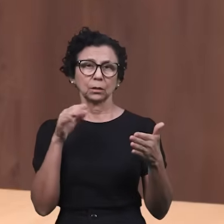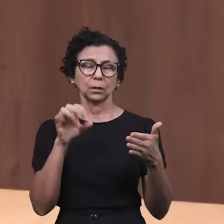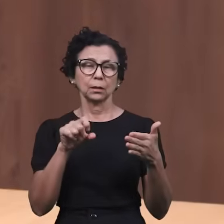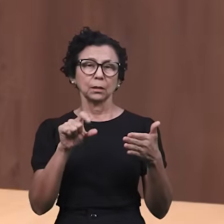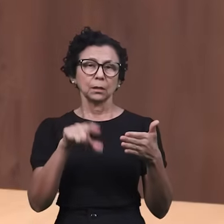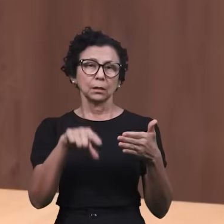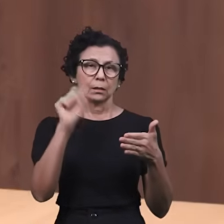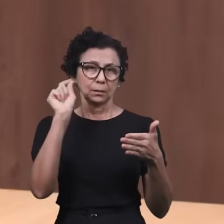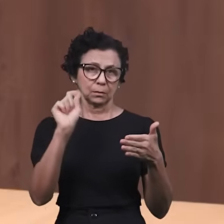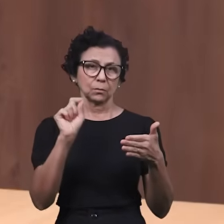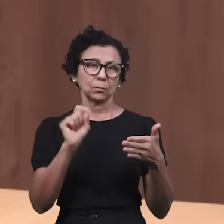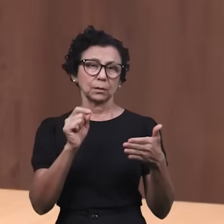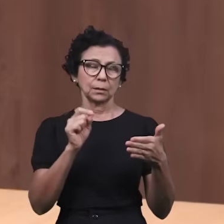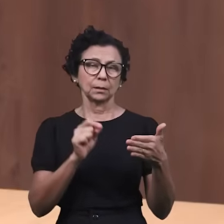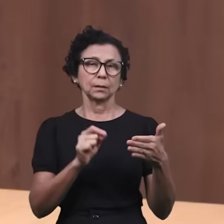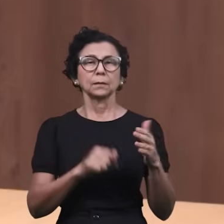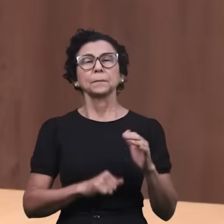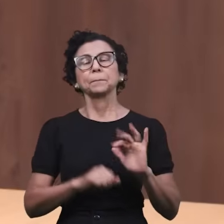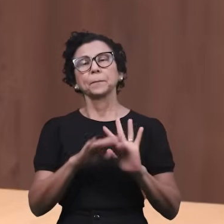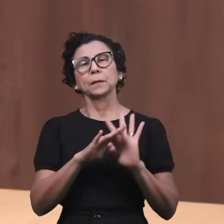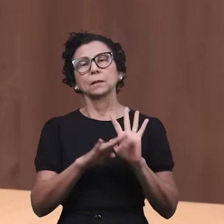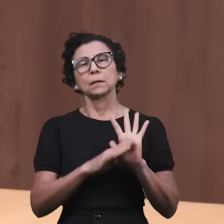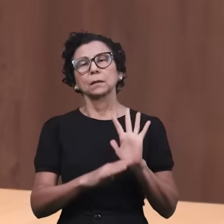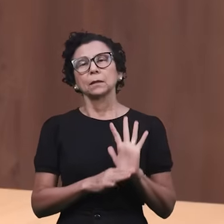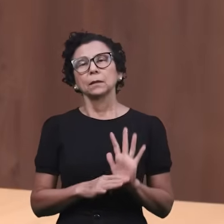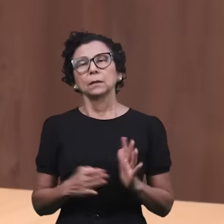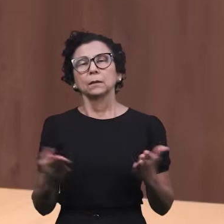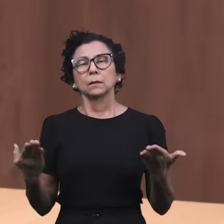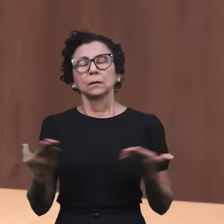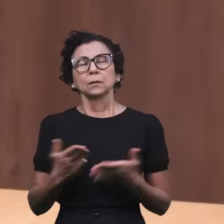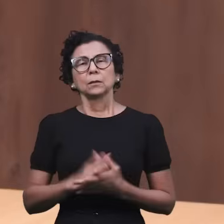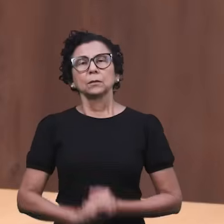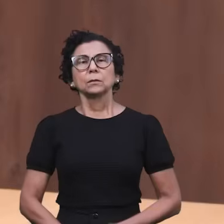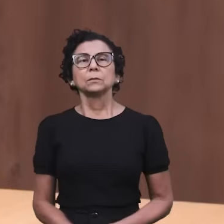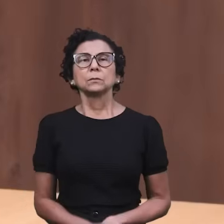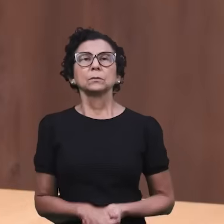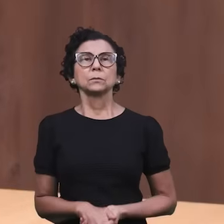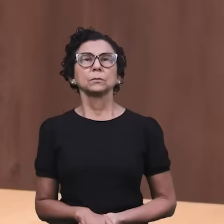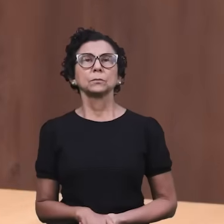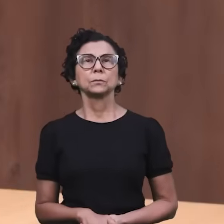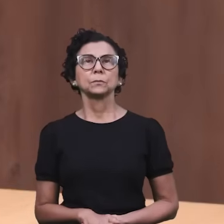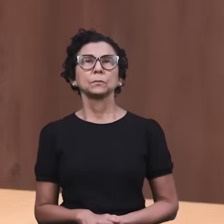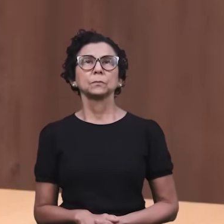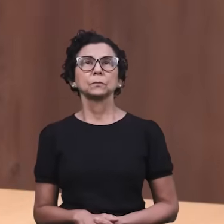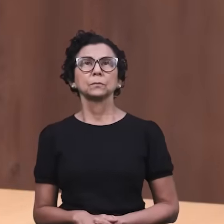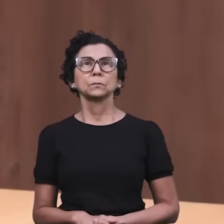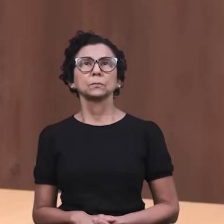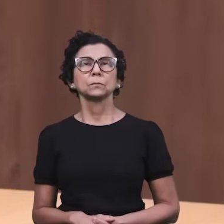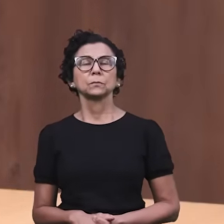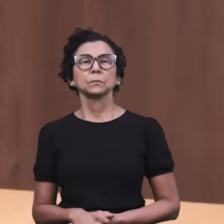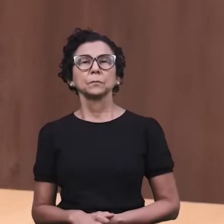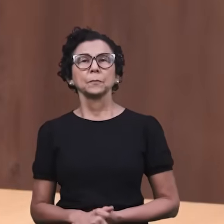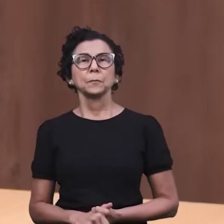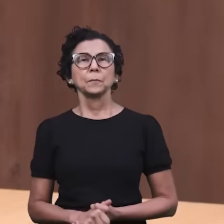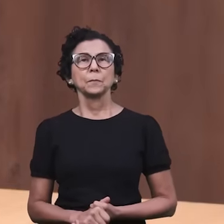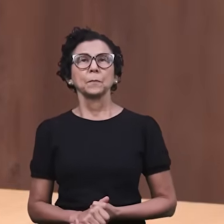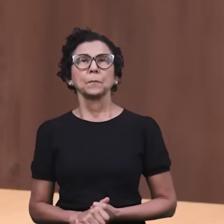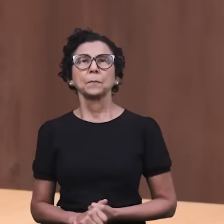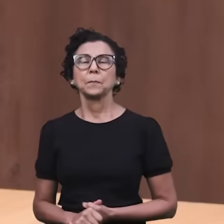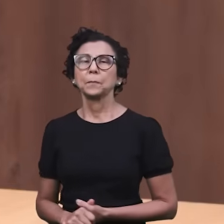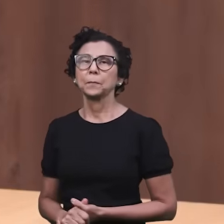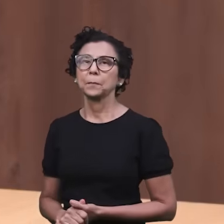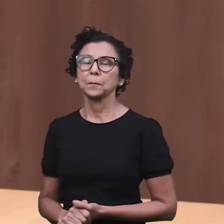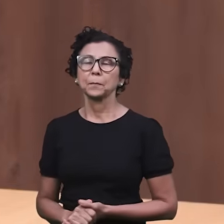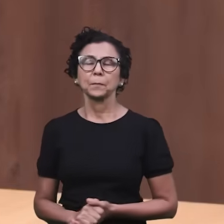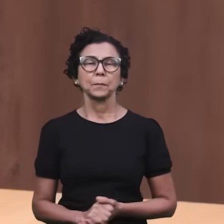Vocês podem ver, há uma sequência. E hoje, então, nós vamos começar a falar sobre o quinto ministério descrito